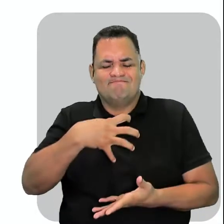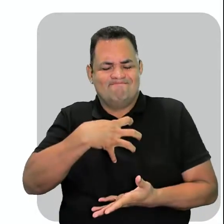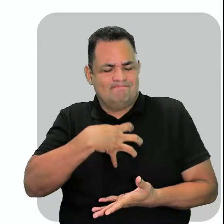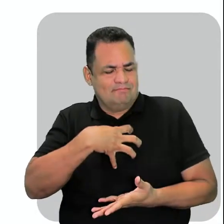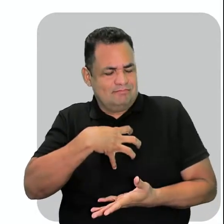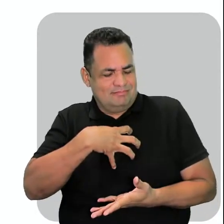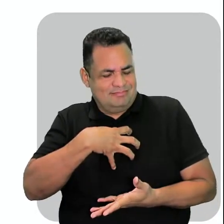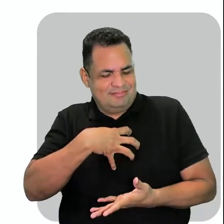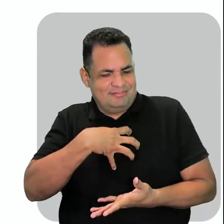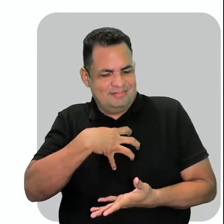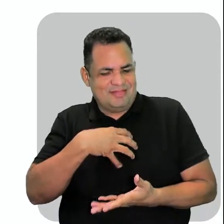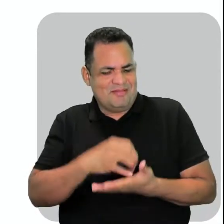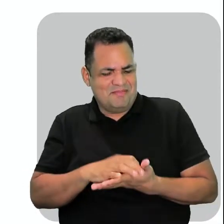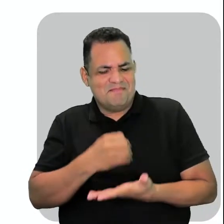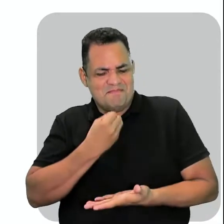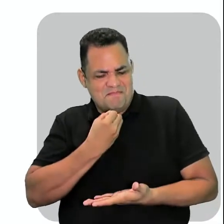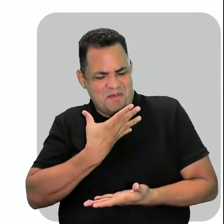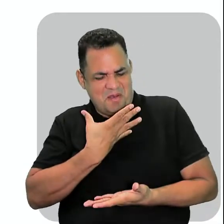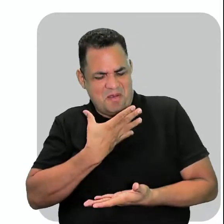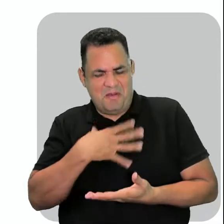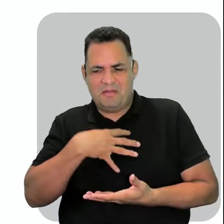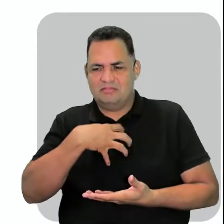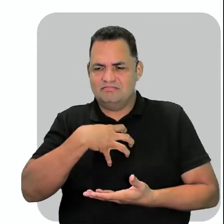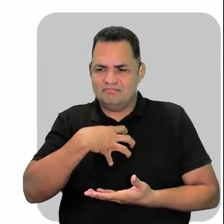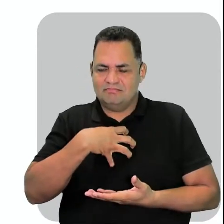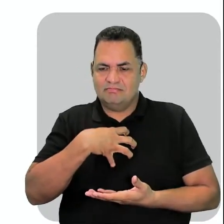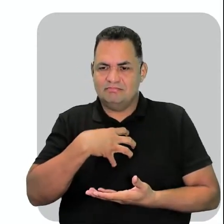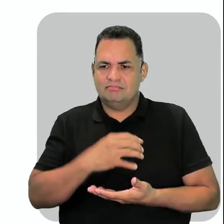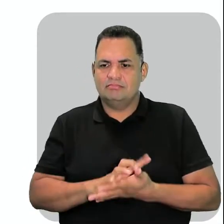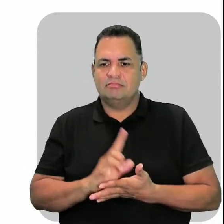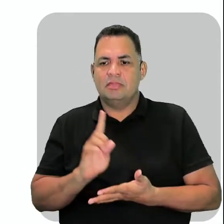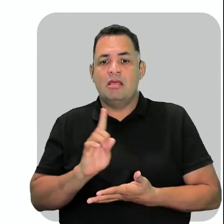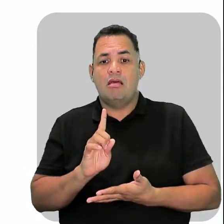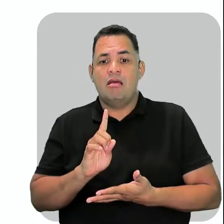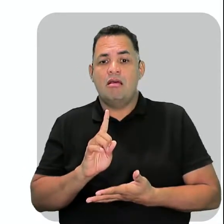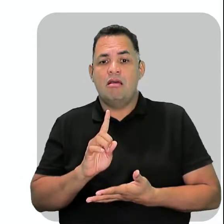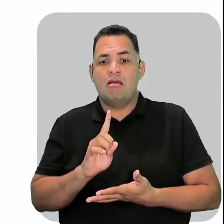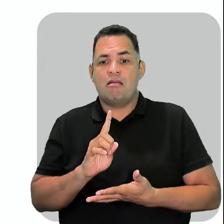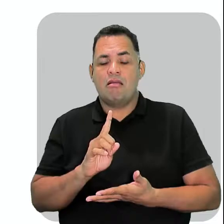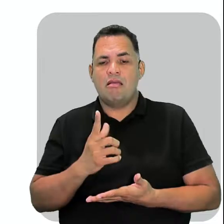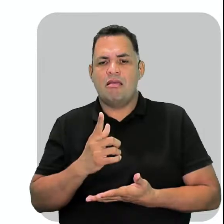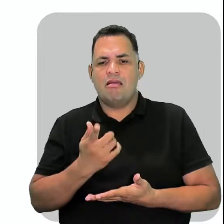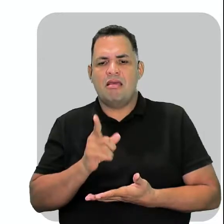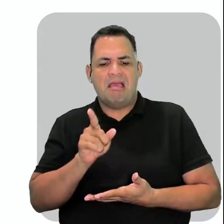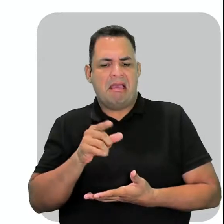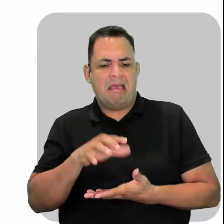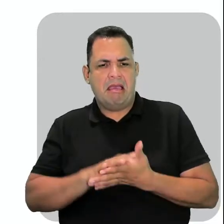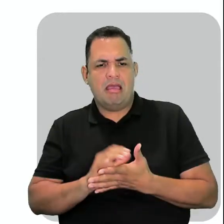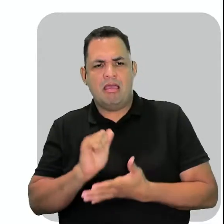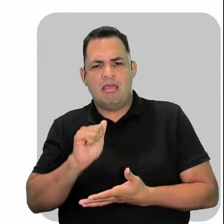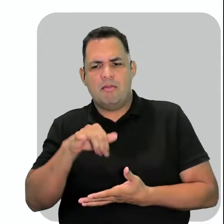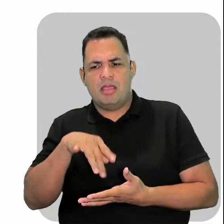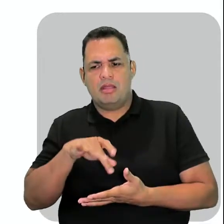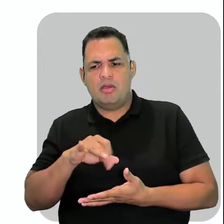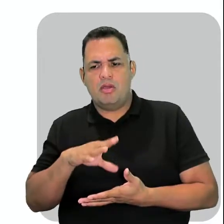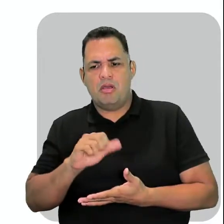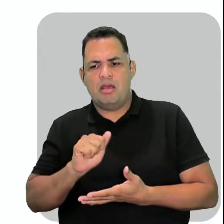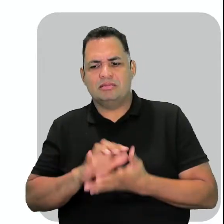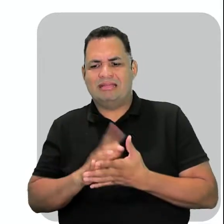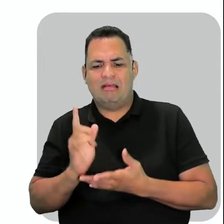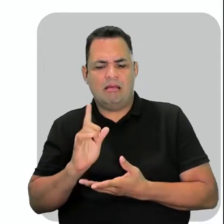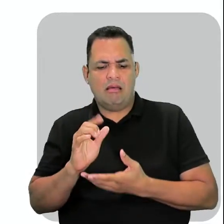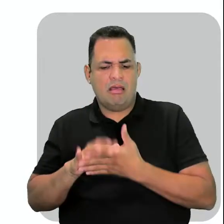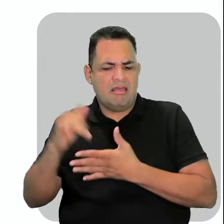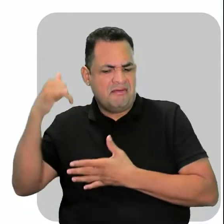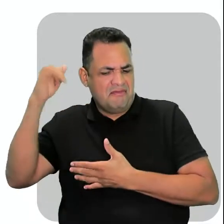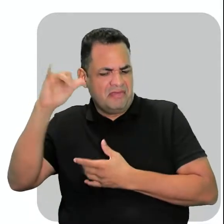sensação de você se sentir bem. Não quer dizer que ele é um aminoácido antidepressivo,